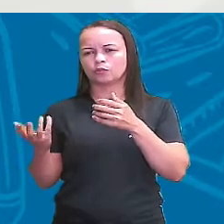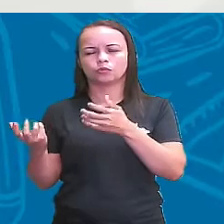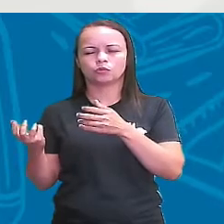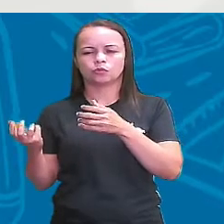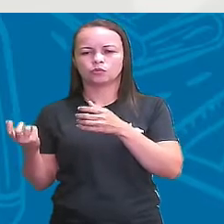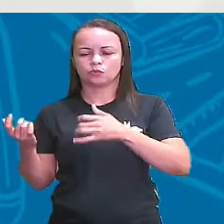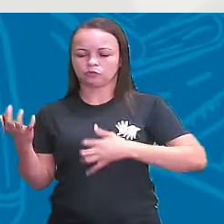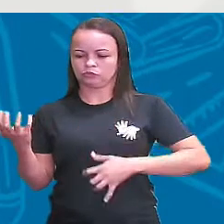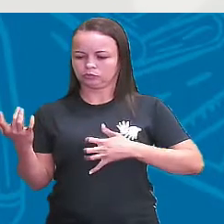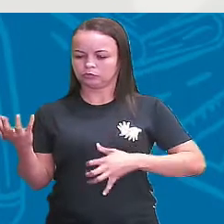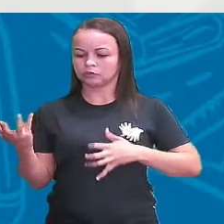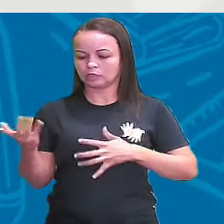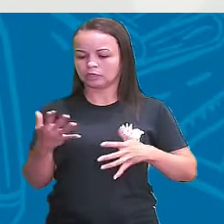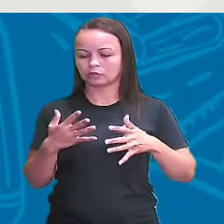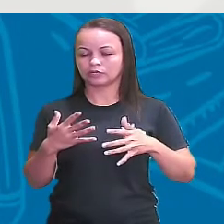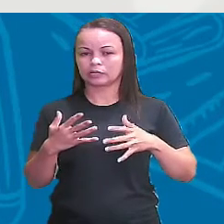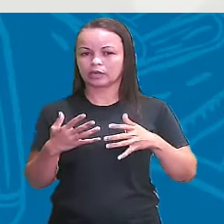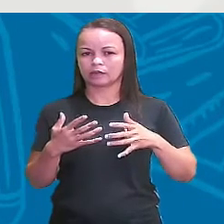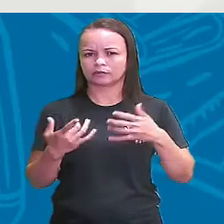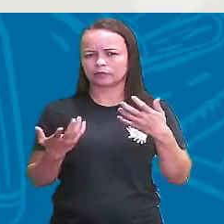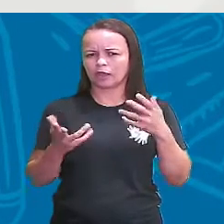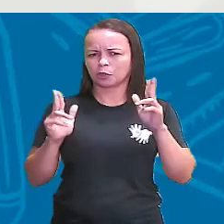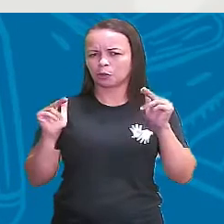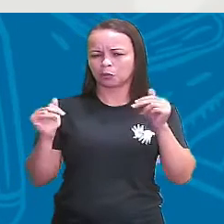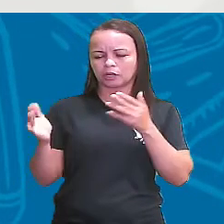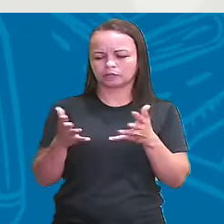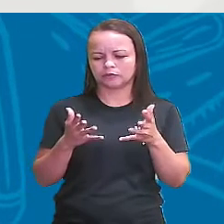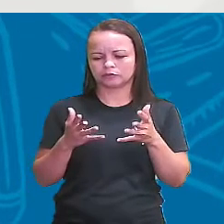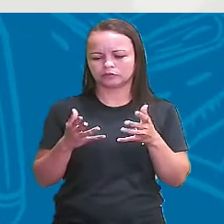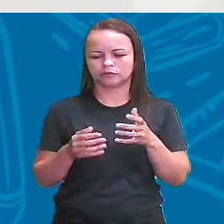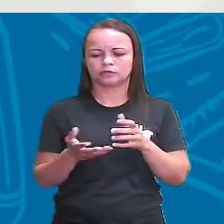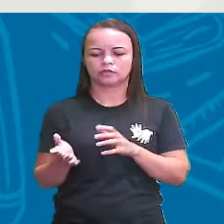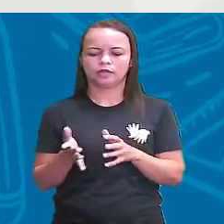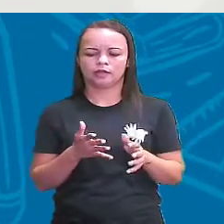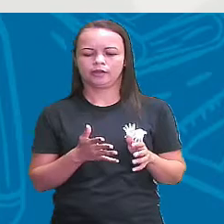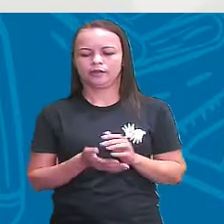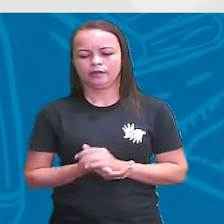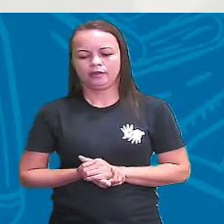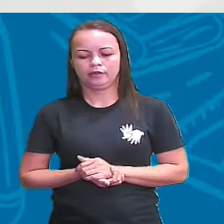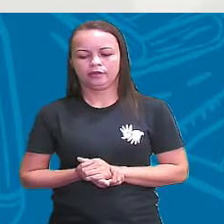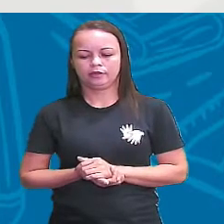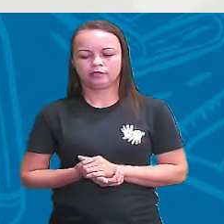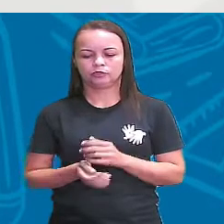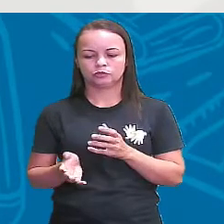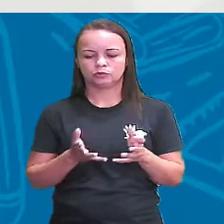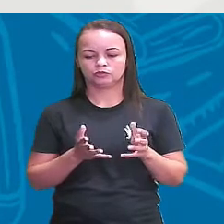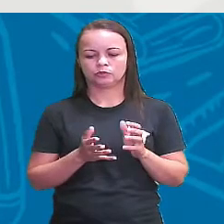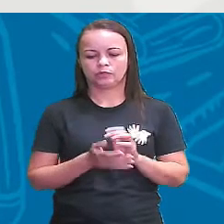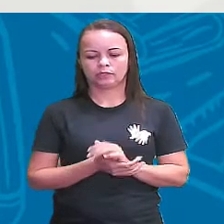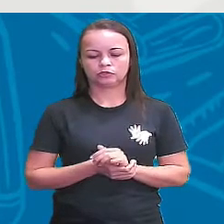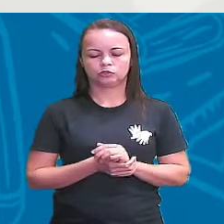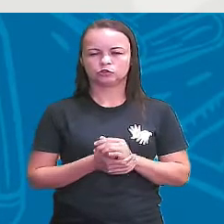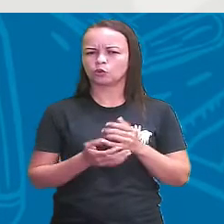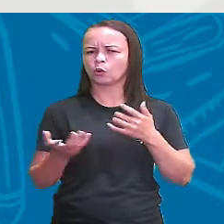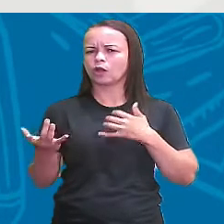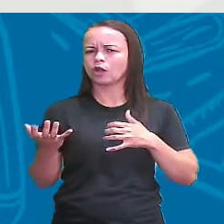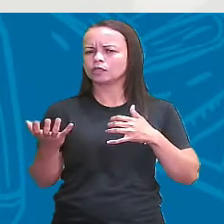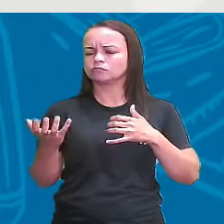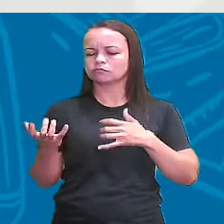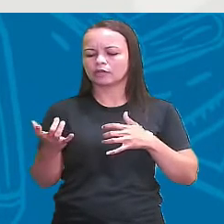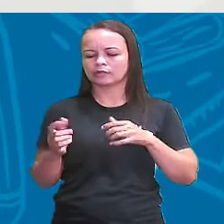substantivo feminino. E aí, se eu troco por um pronome complemento, seria nunca mais la vi tocando